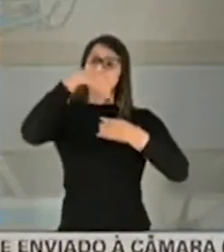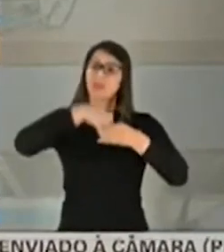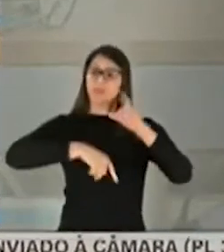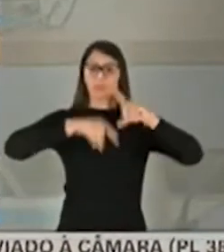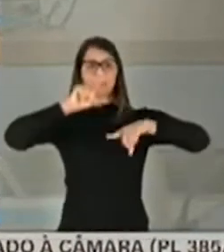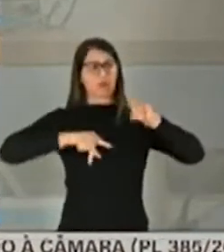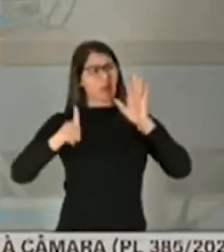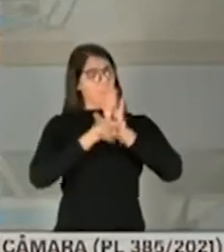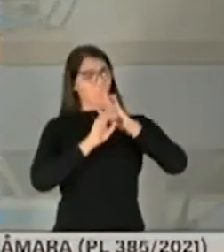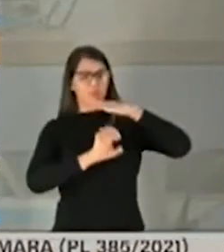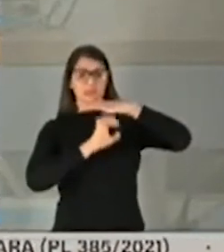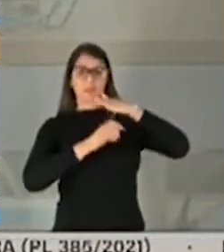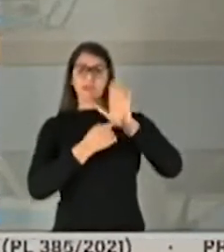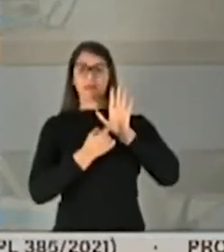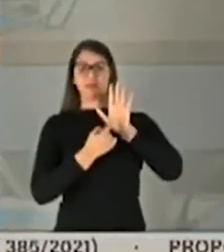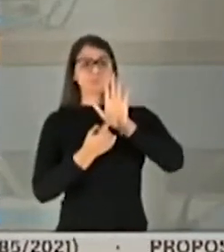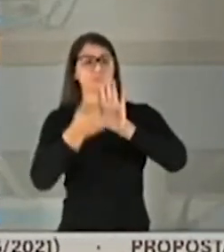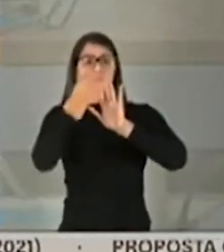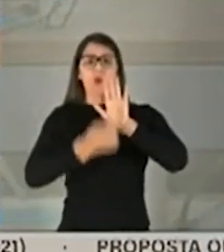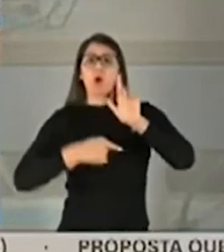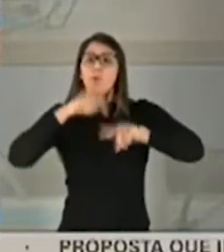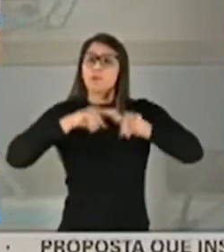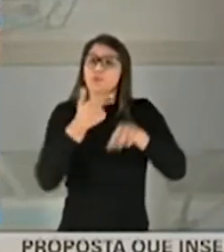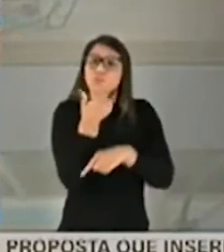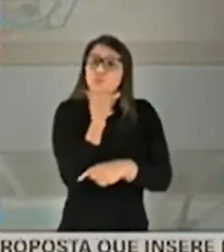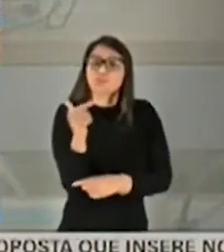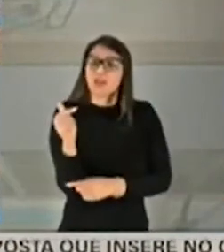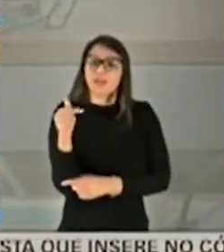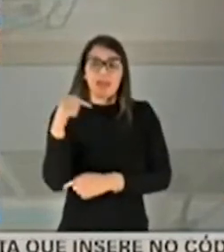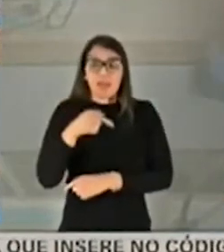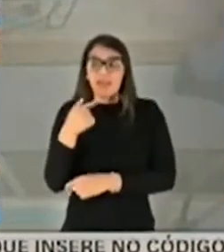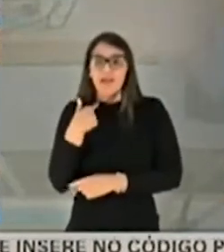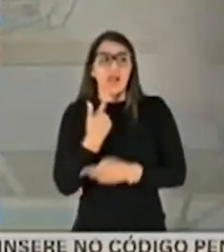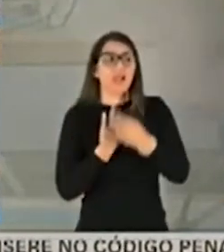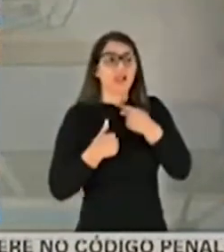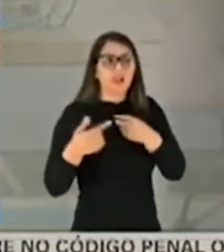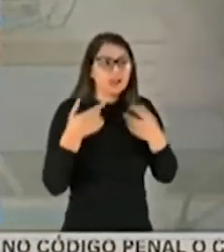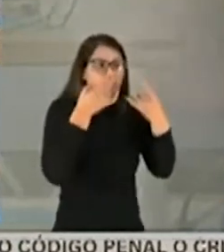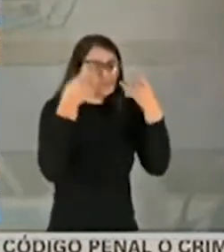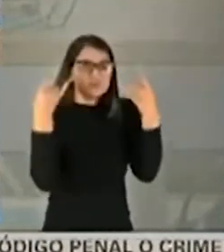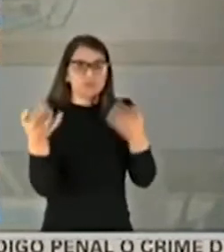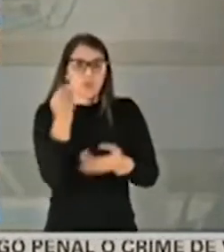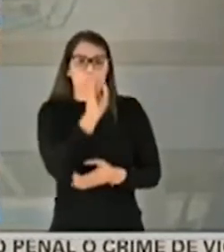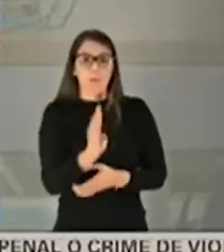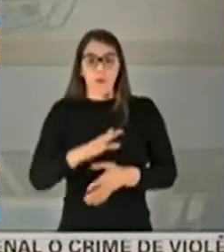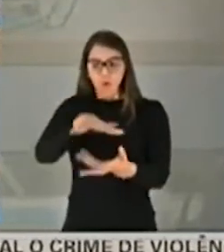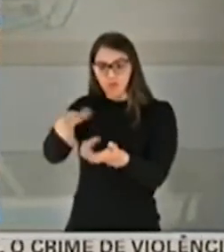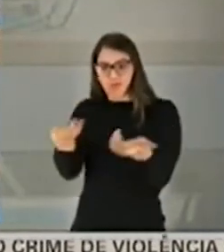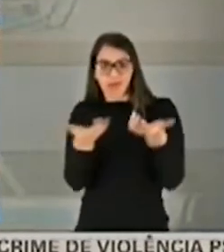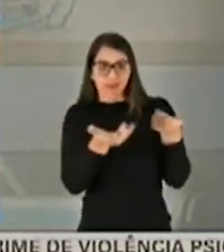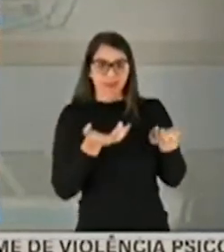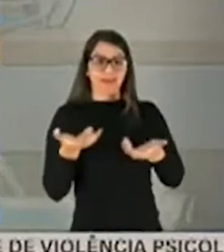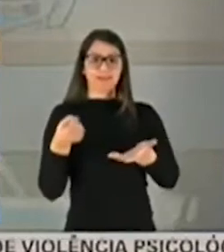sua empresa esse produto, que é um dos produtos mais cobiçados do mundo inteiro. Se alguma empresa